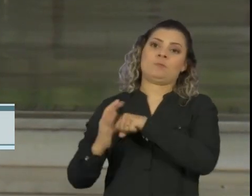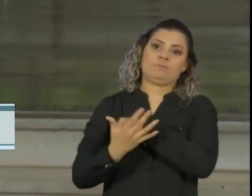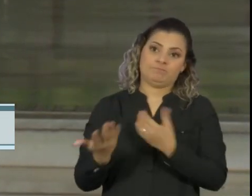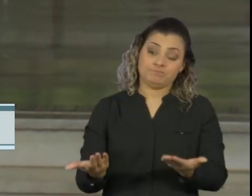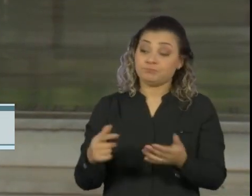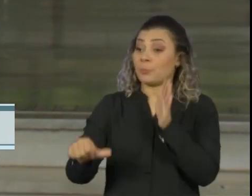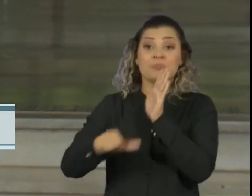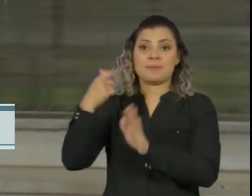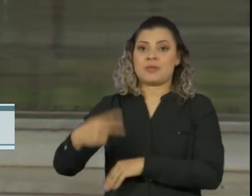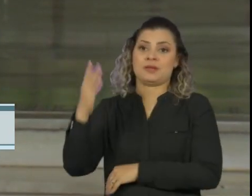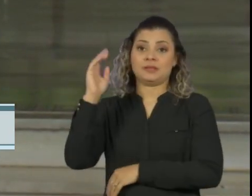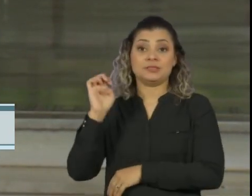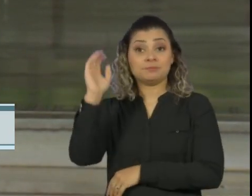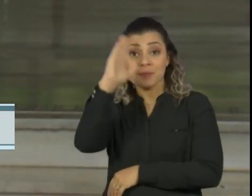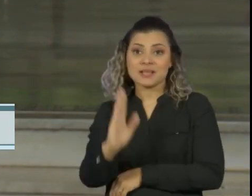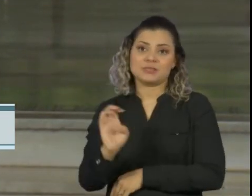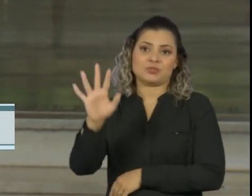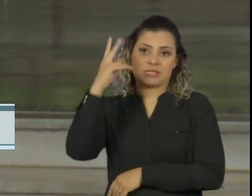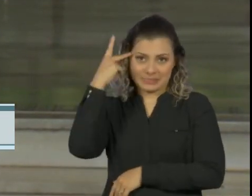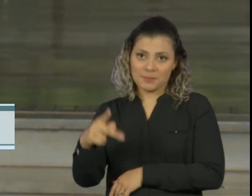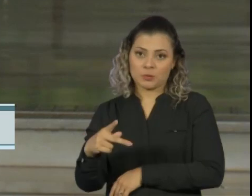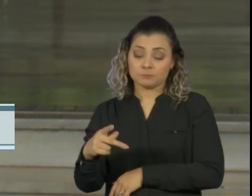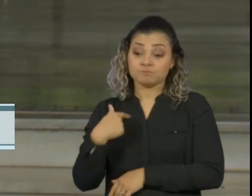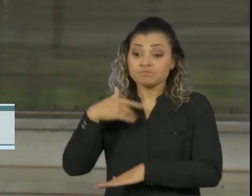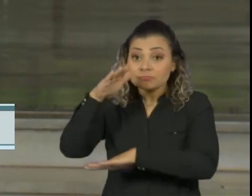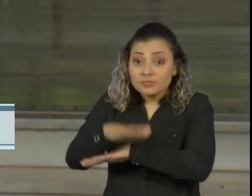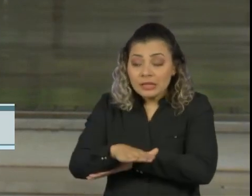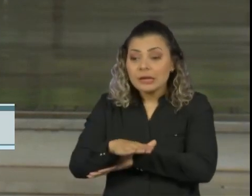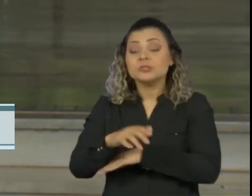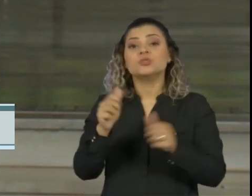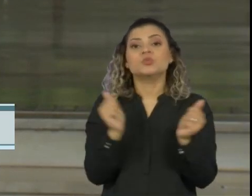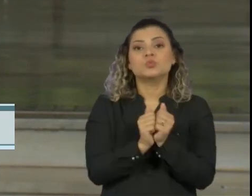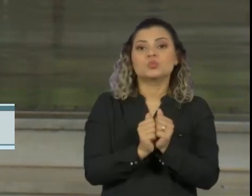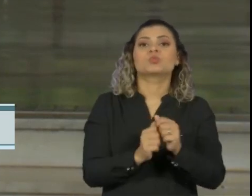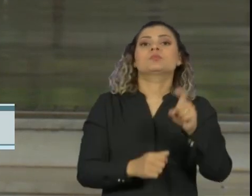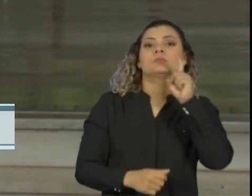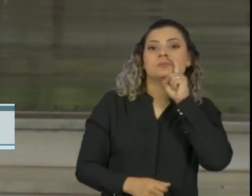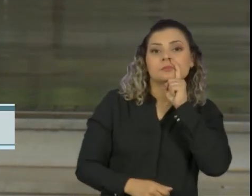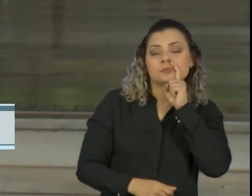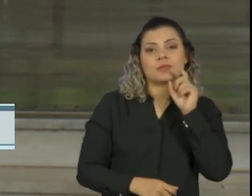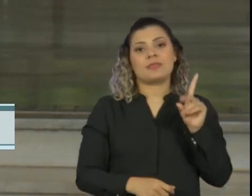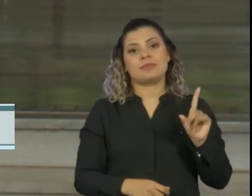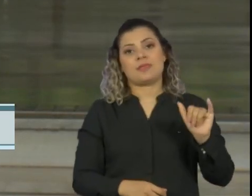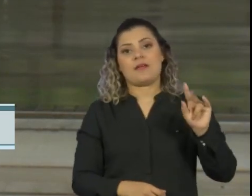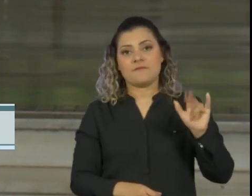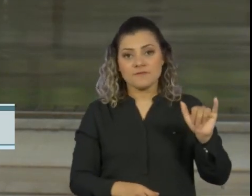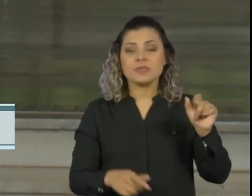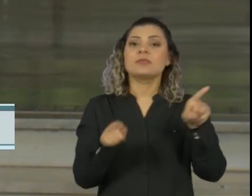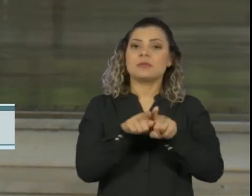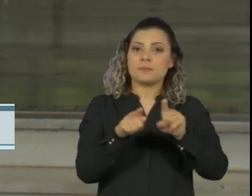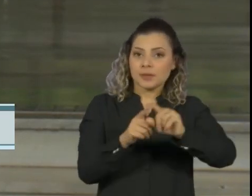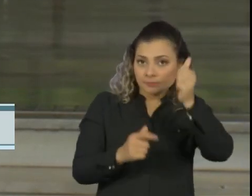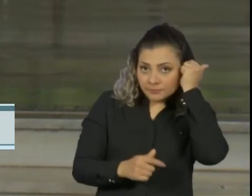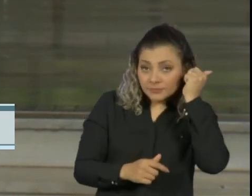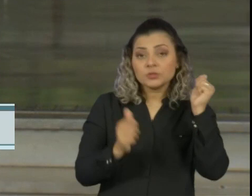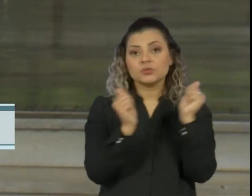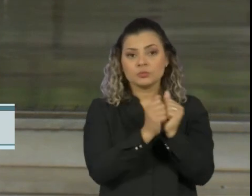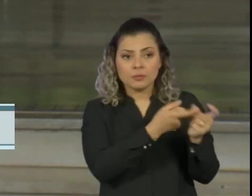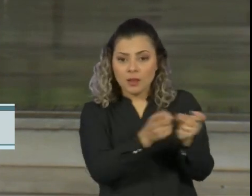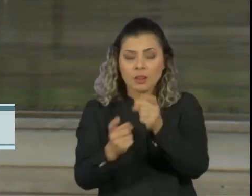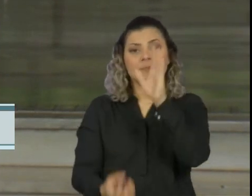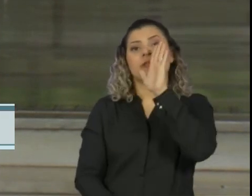Primeiro infectado no Brasil. Naquela tarde, com o Dr. Davi Wipp, constituímos o Comitê de Saúde, o Centro de